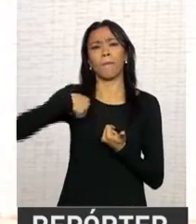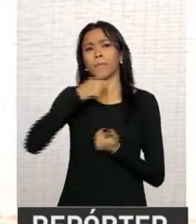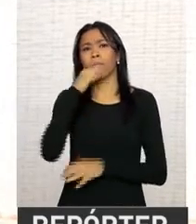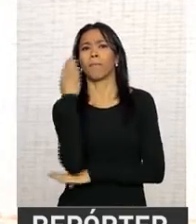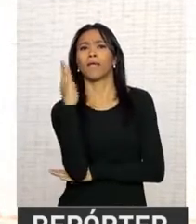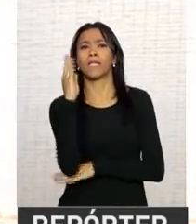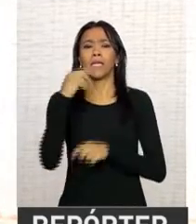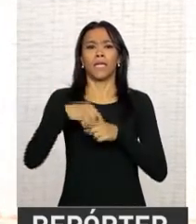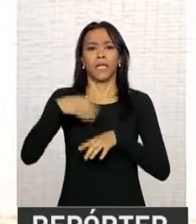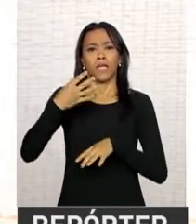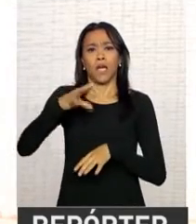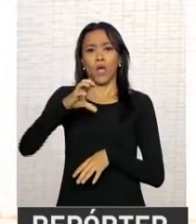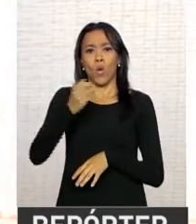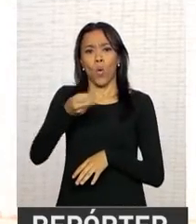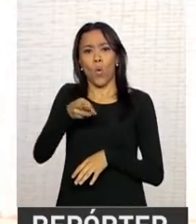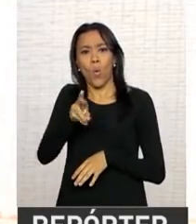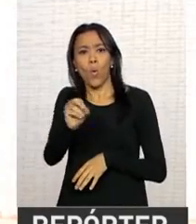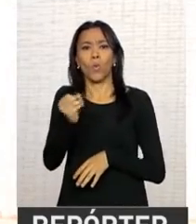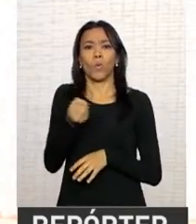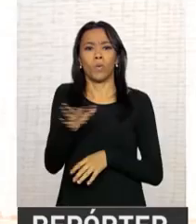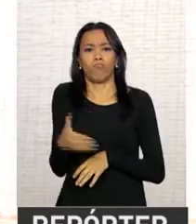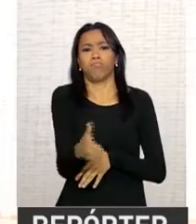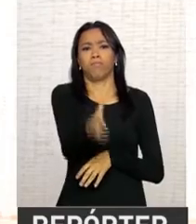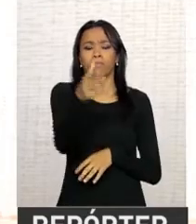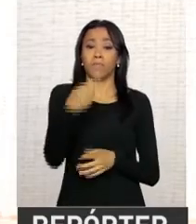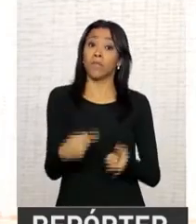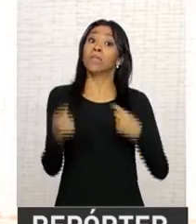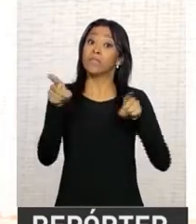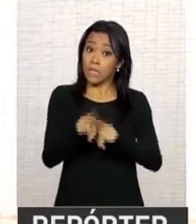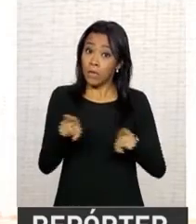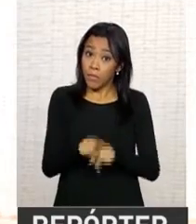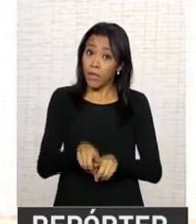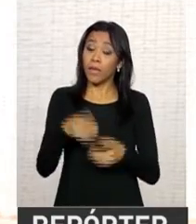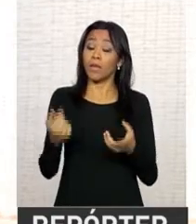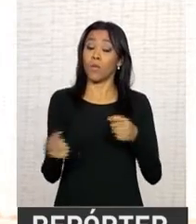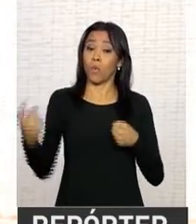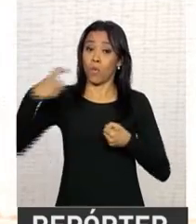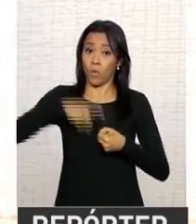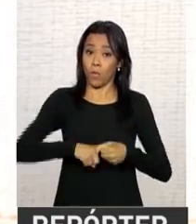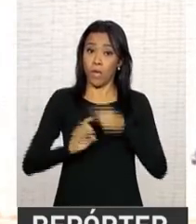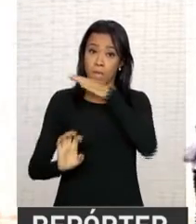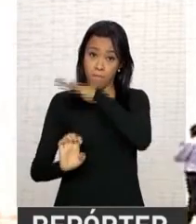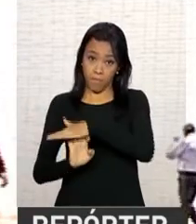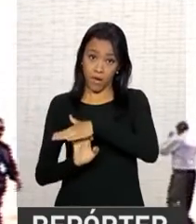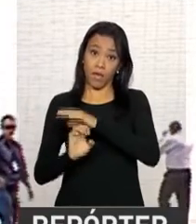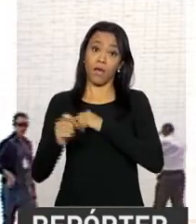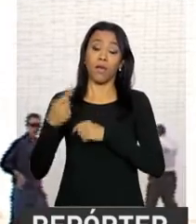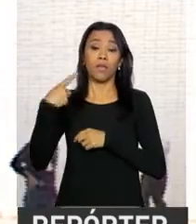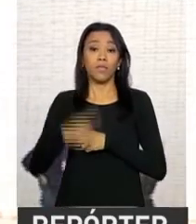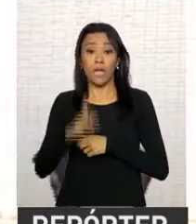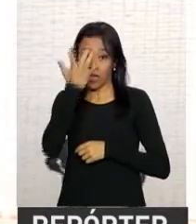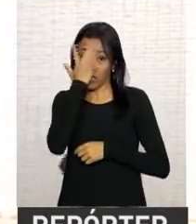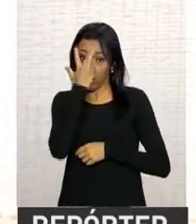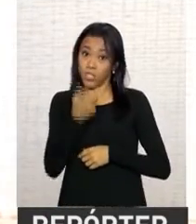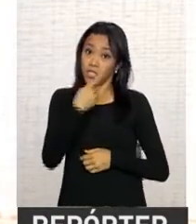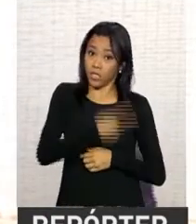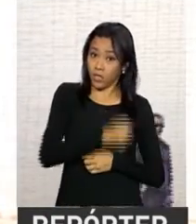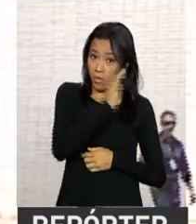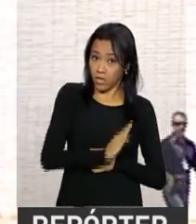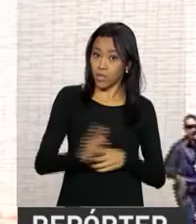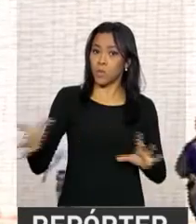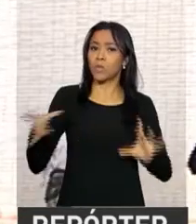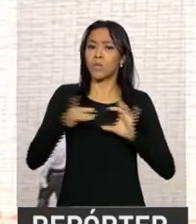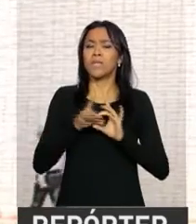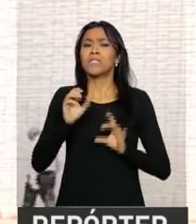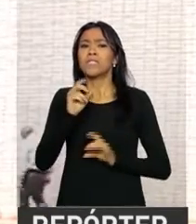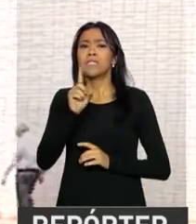couro e pescados também foi feito um acordo entre a embrapa e uma empresa indiana no valor de 100 milhões de reais para